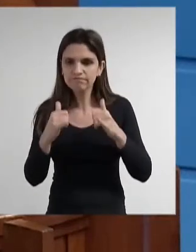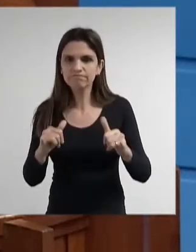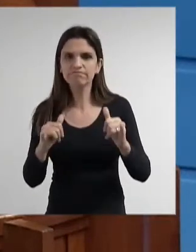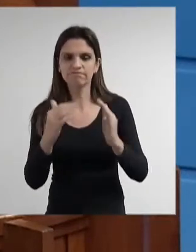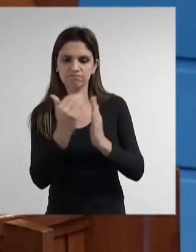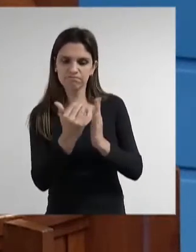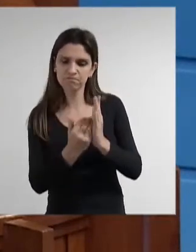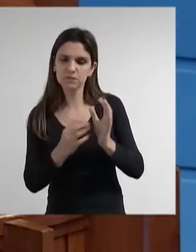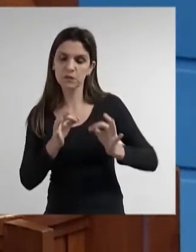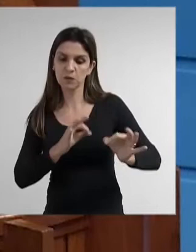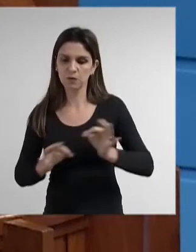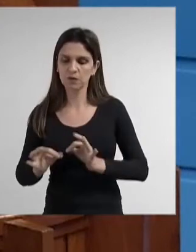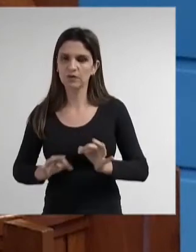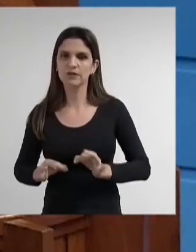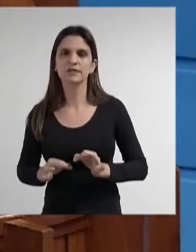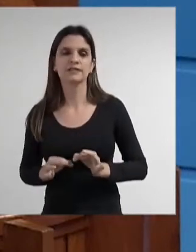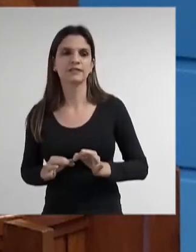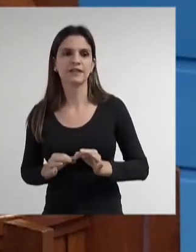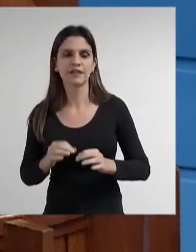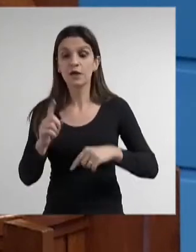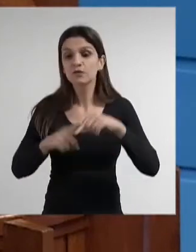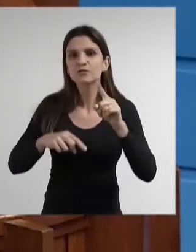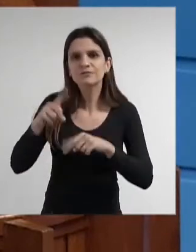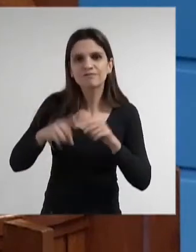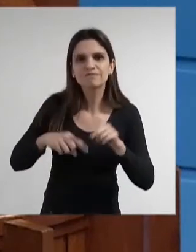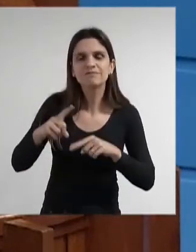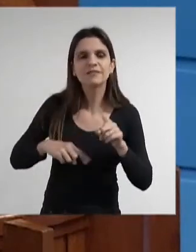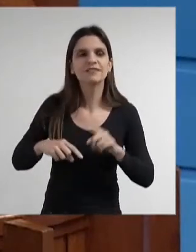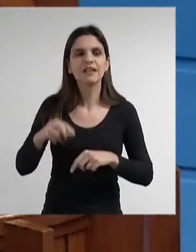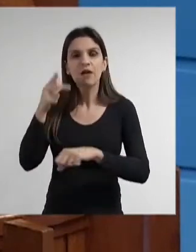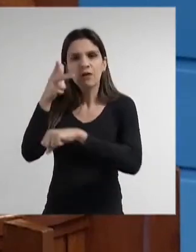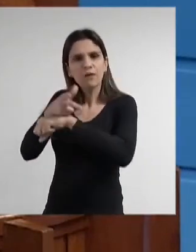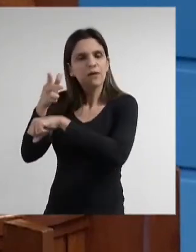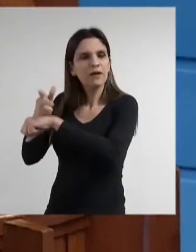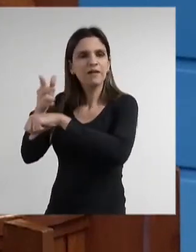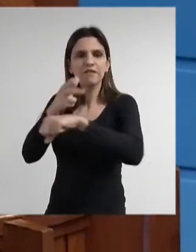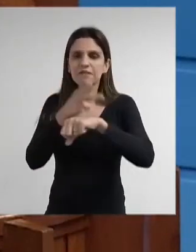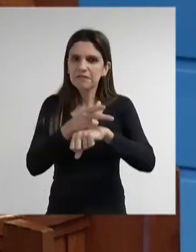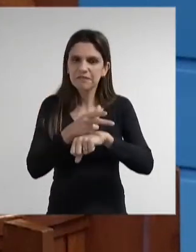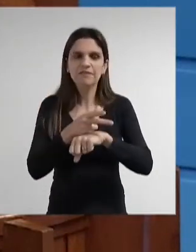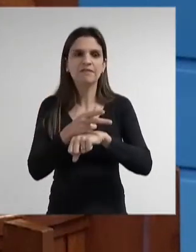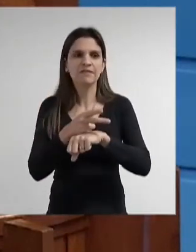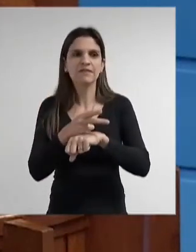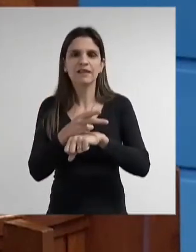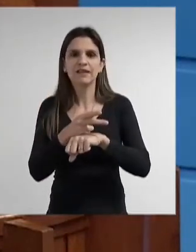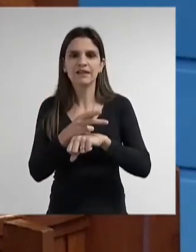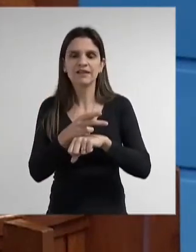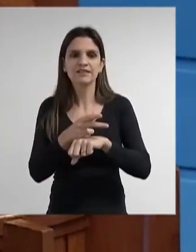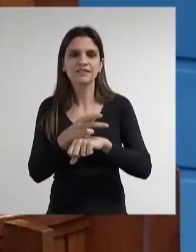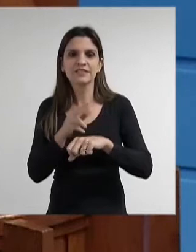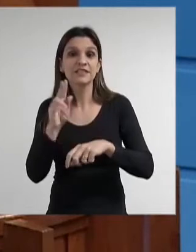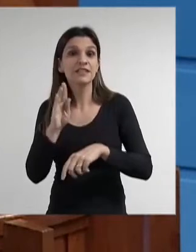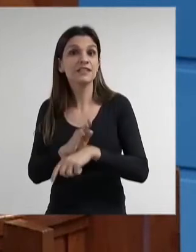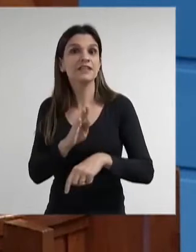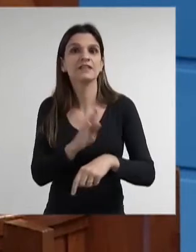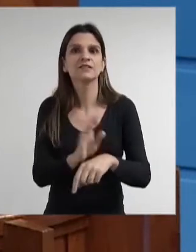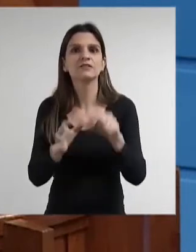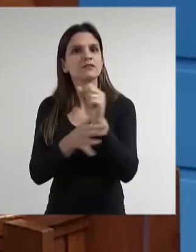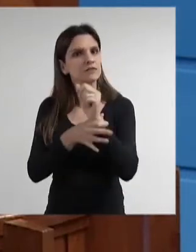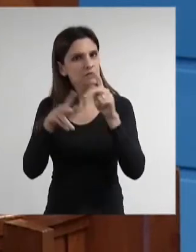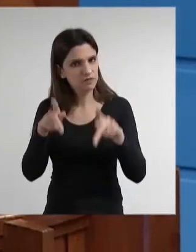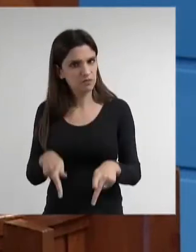testados equipamentos, radares, enfim, sensores que possam contribuir para a